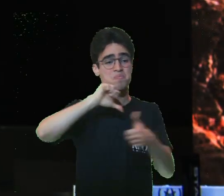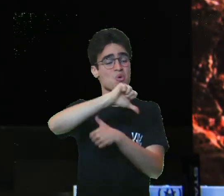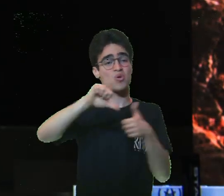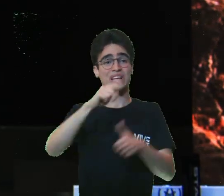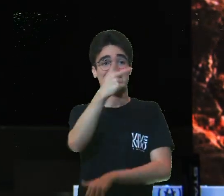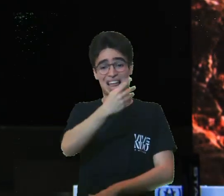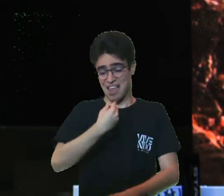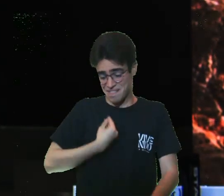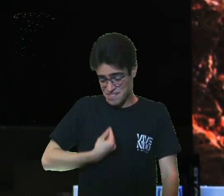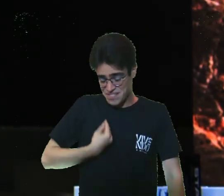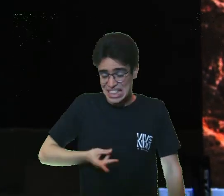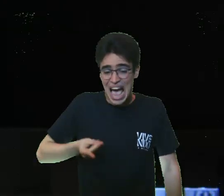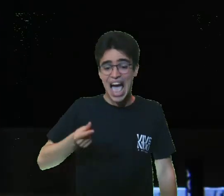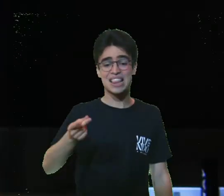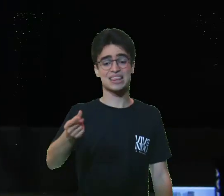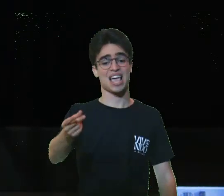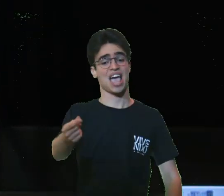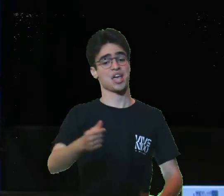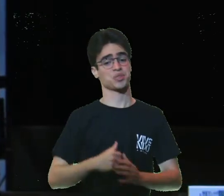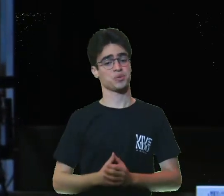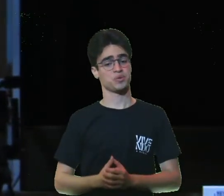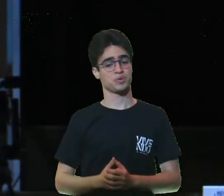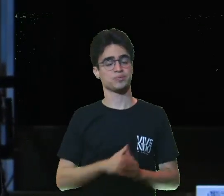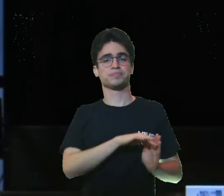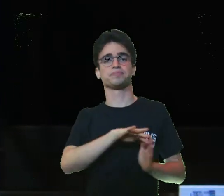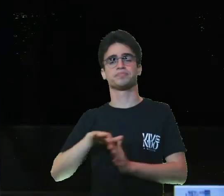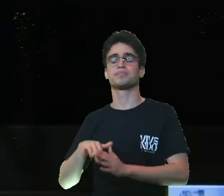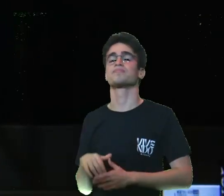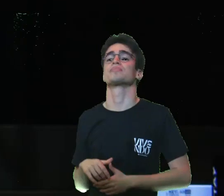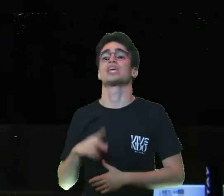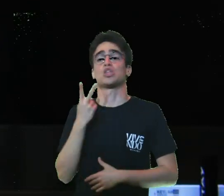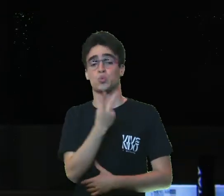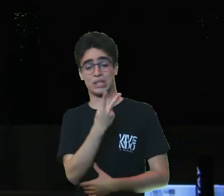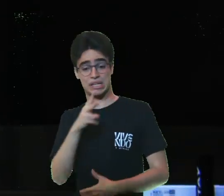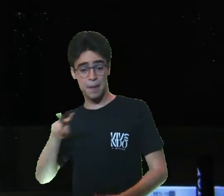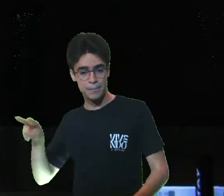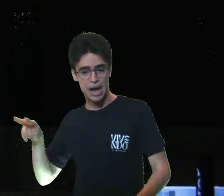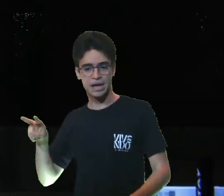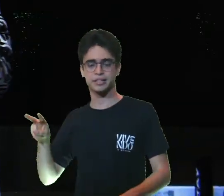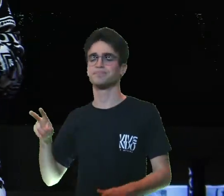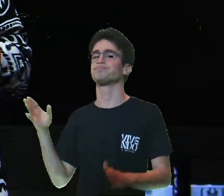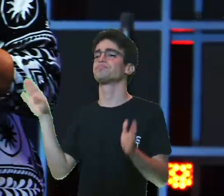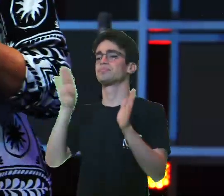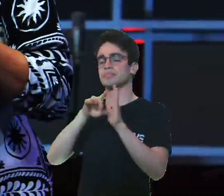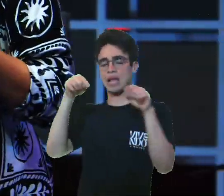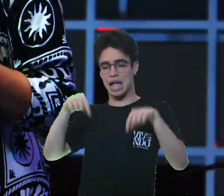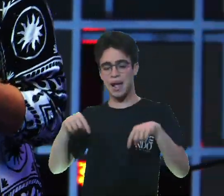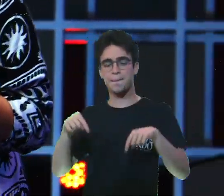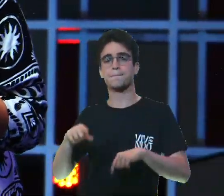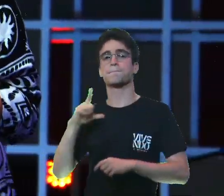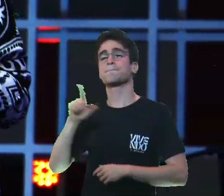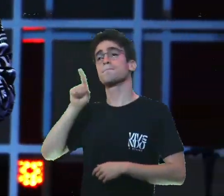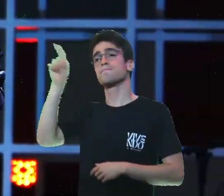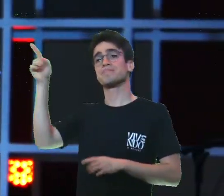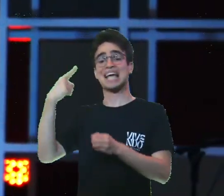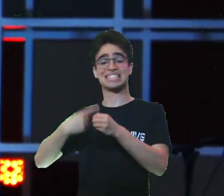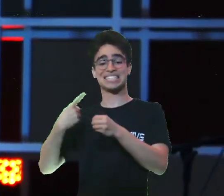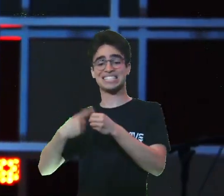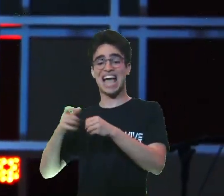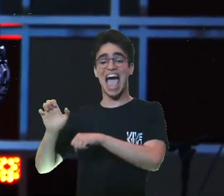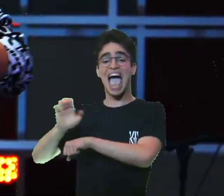Cristo. Nós chegamos a menos de 2 semanas da Ásia Central, mas nós estávamos na cidade de